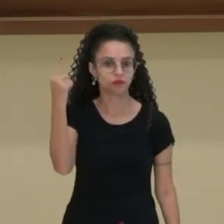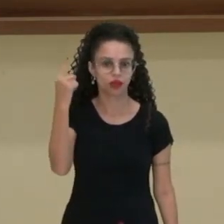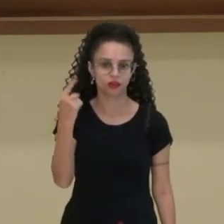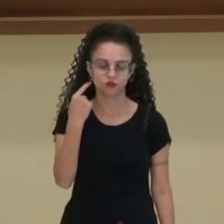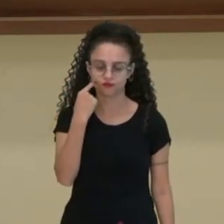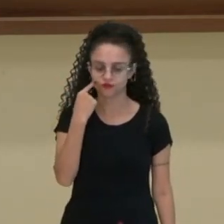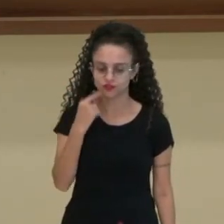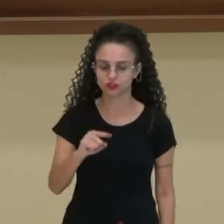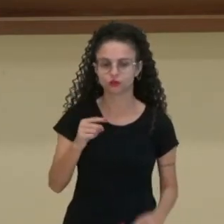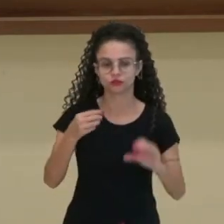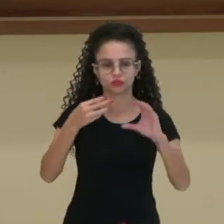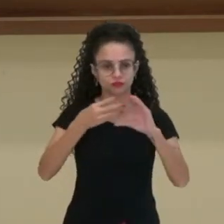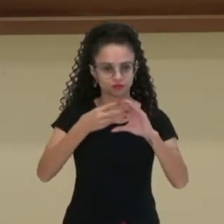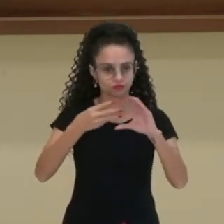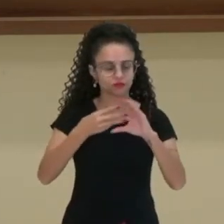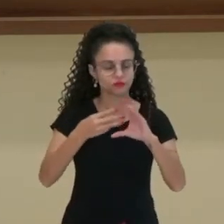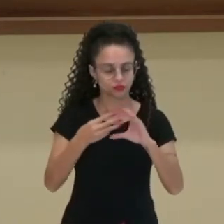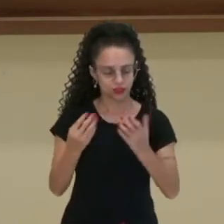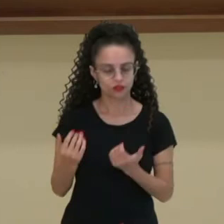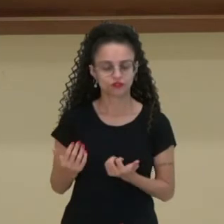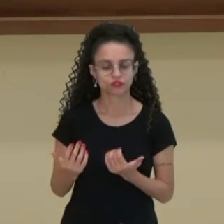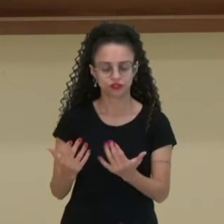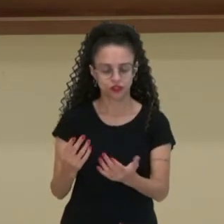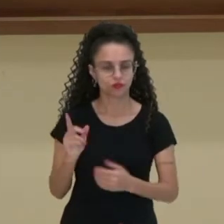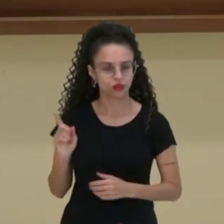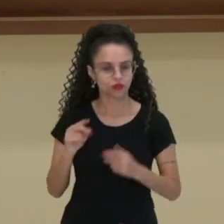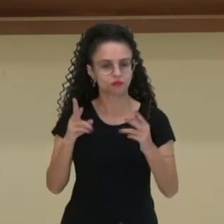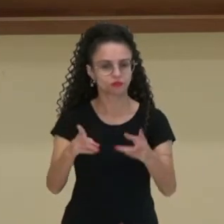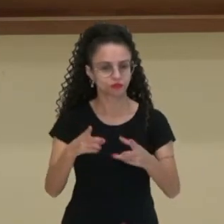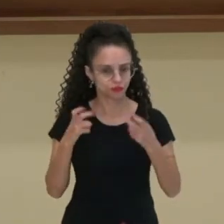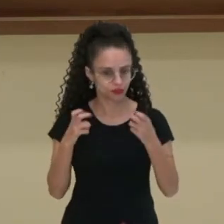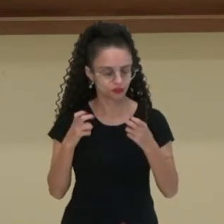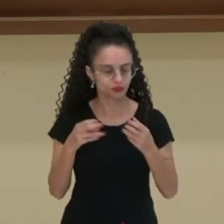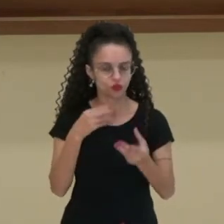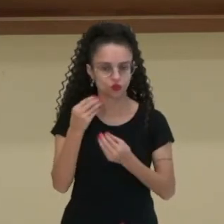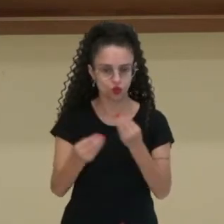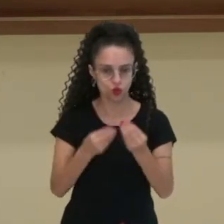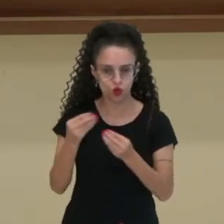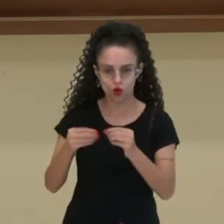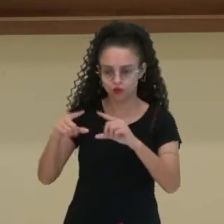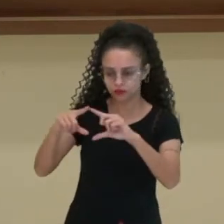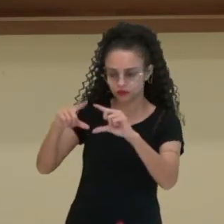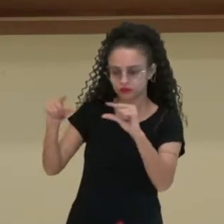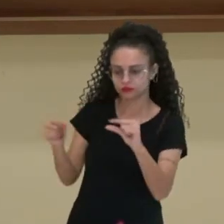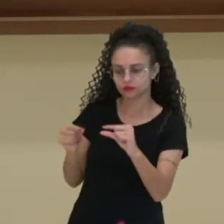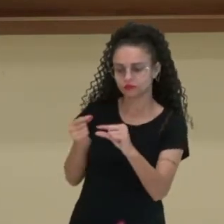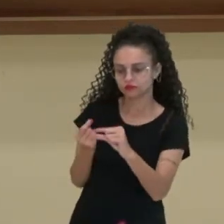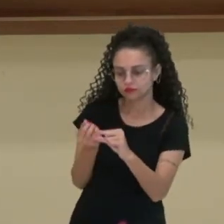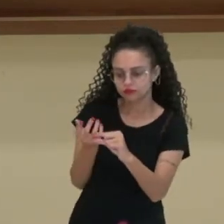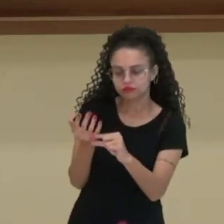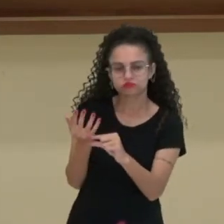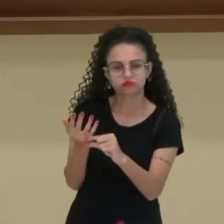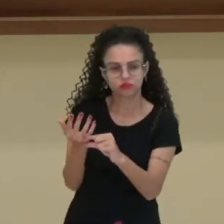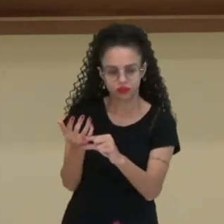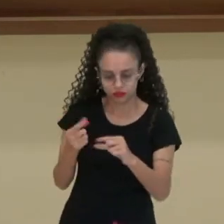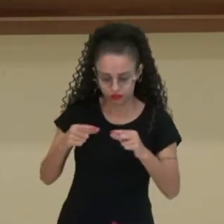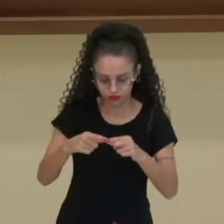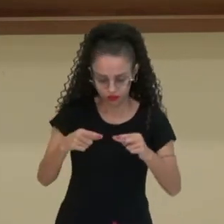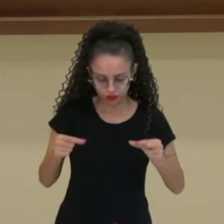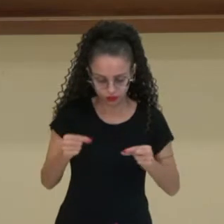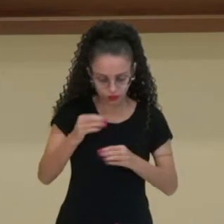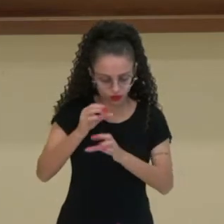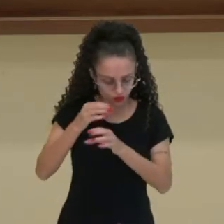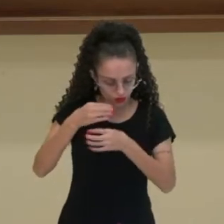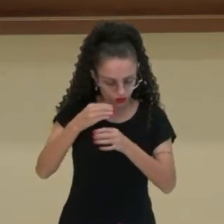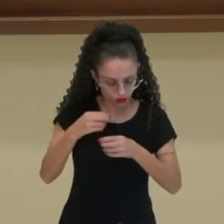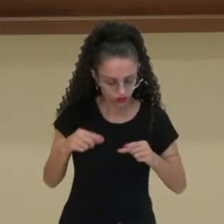uma célula vegetal, que ele observou ali a partir de uma cortiça, né? Que é uma célula morta de um vegetal, né?